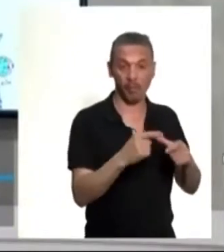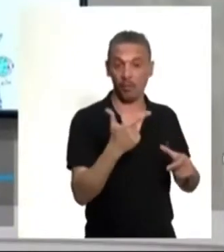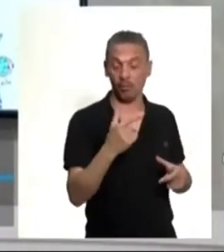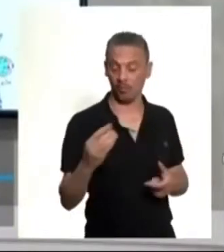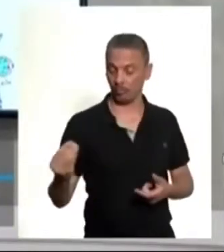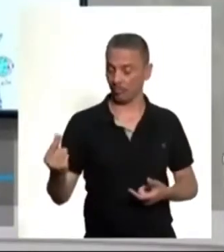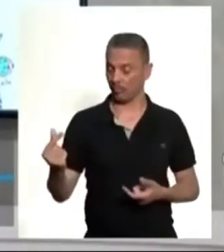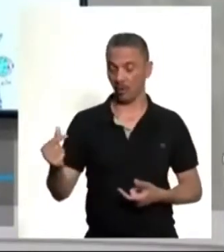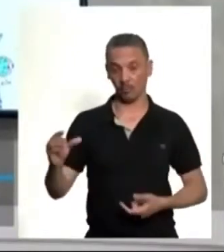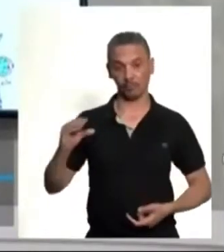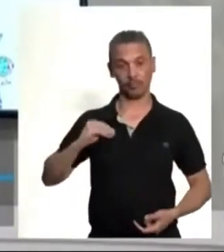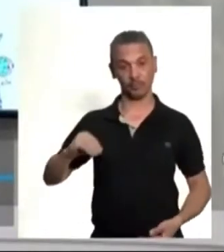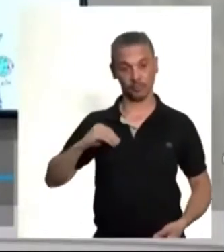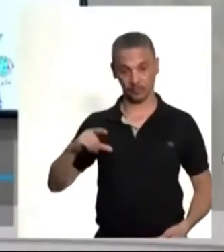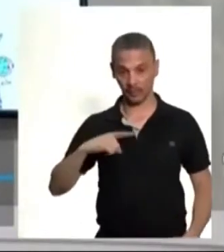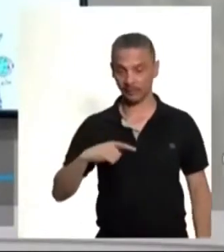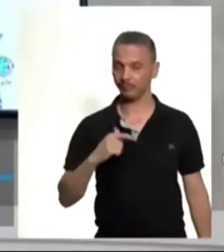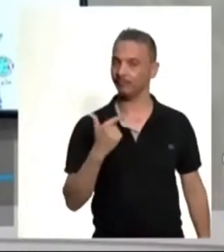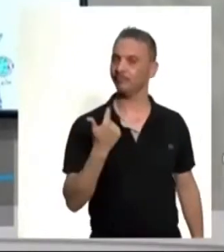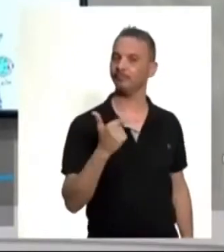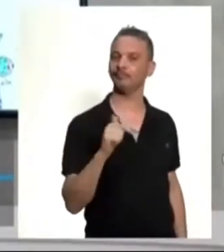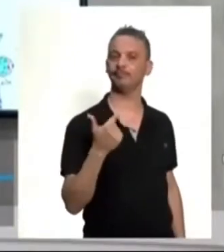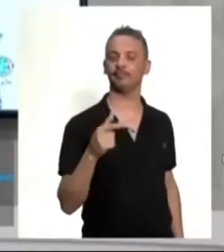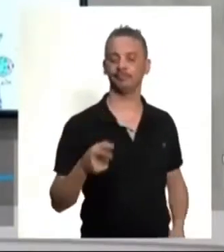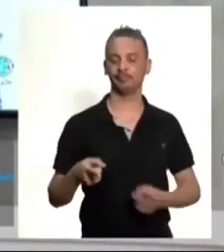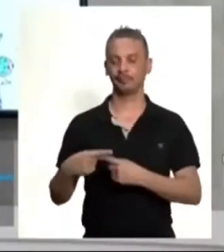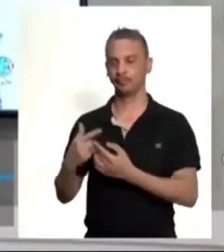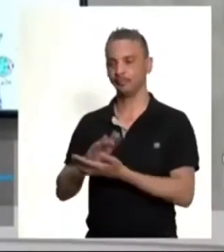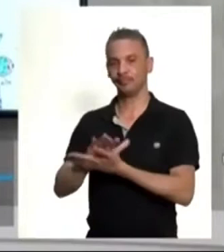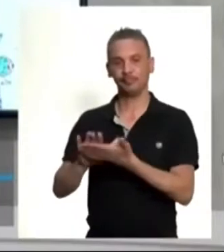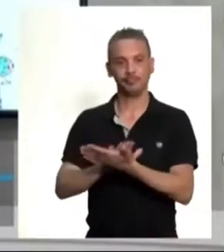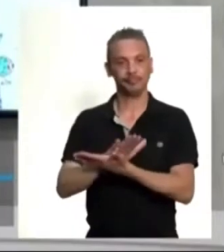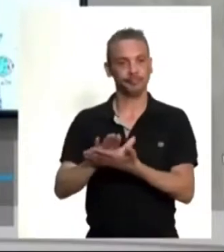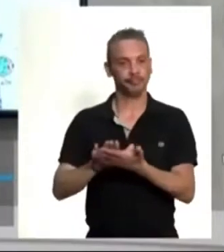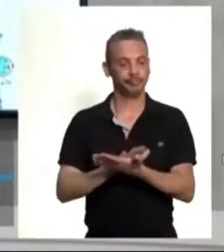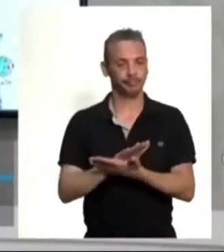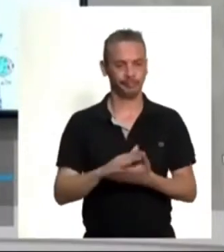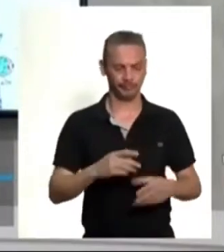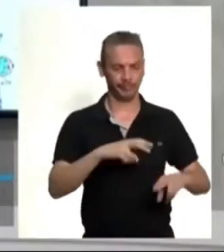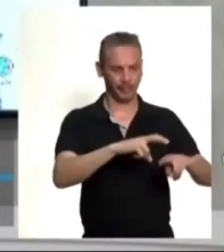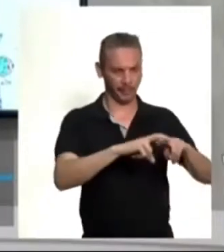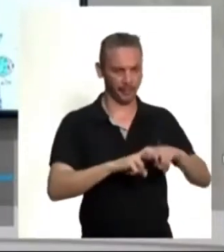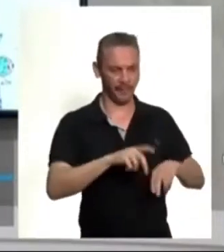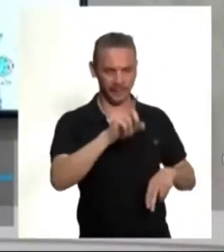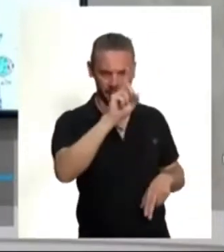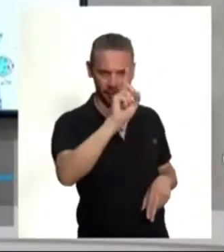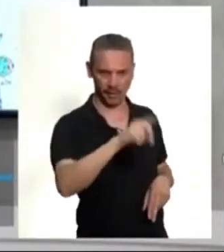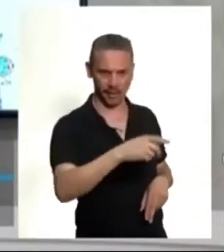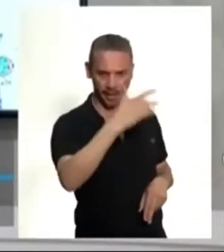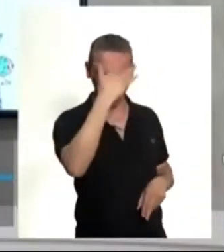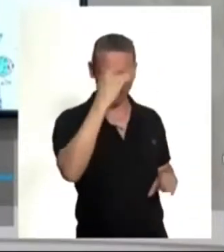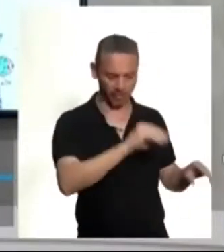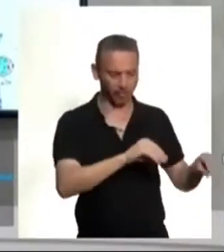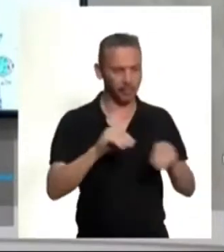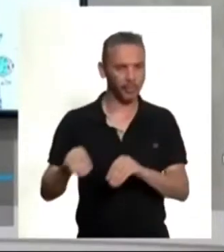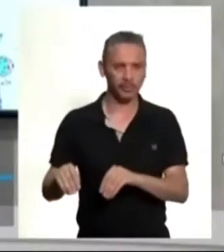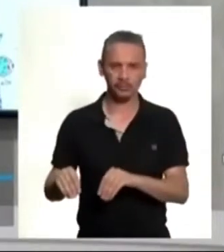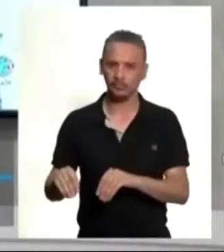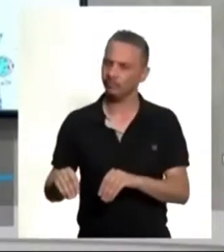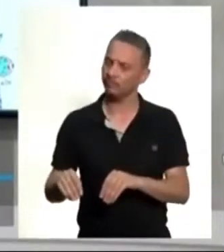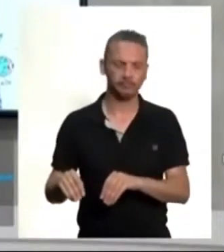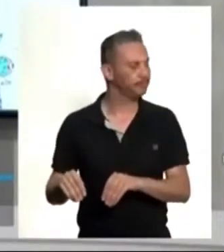crédito assim, viu? Então, não foi essa a causa específica desse processo de